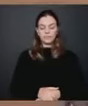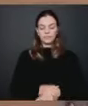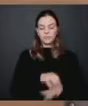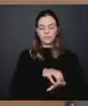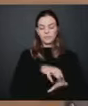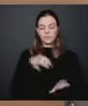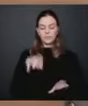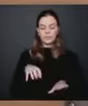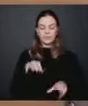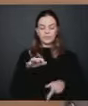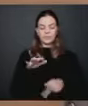Obrigado.